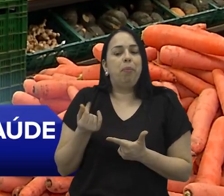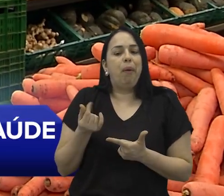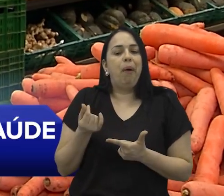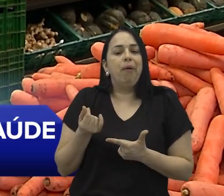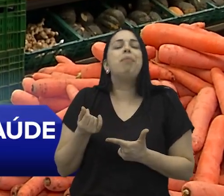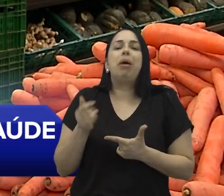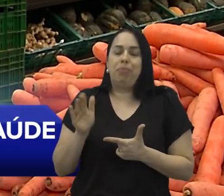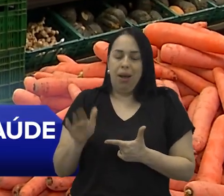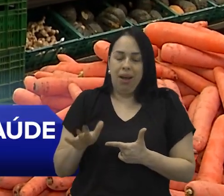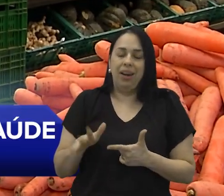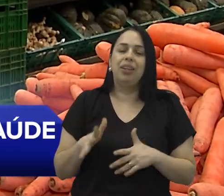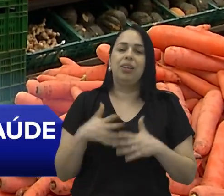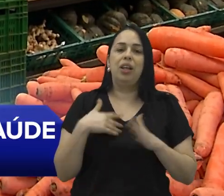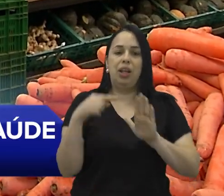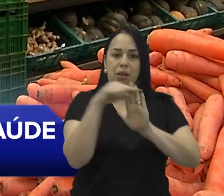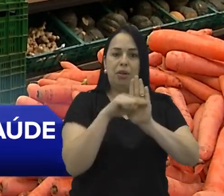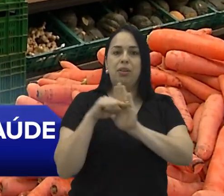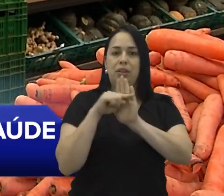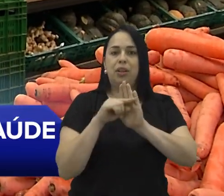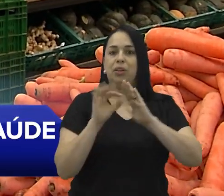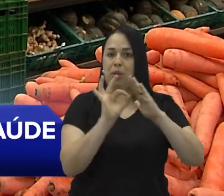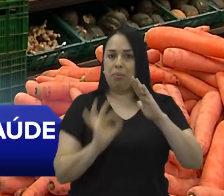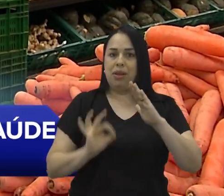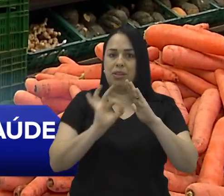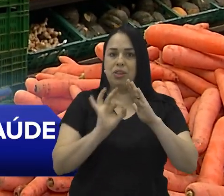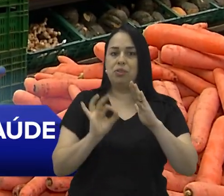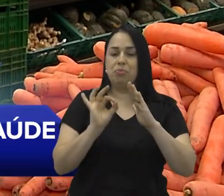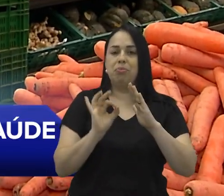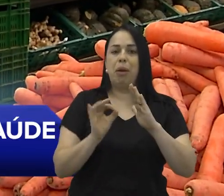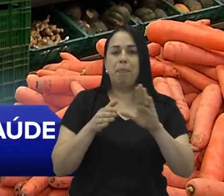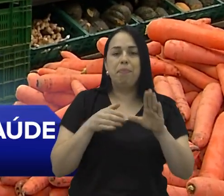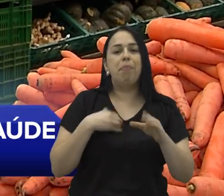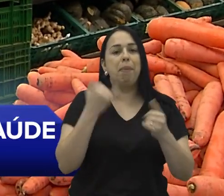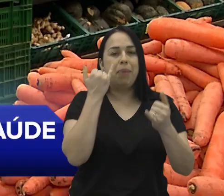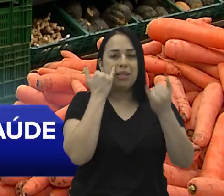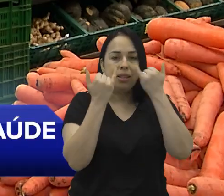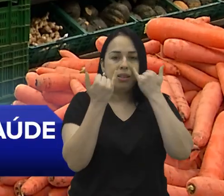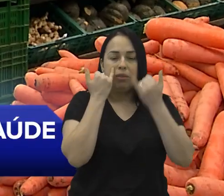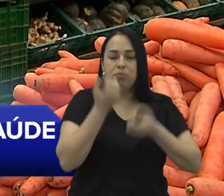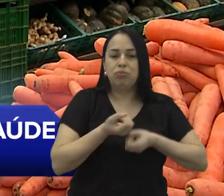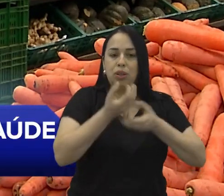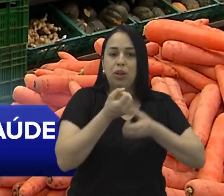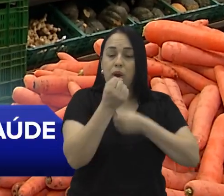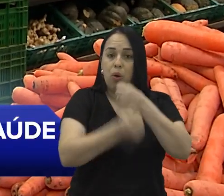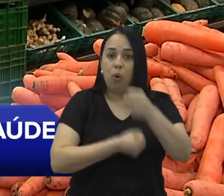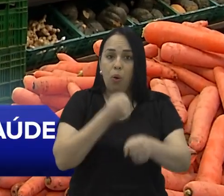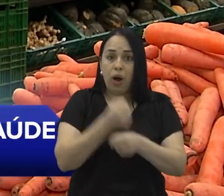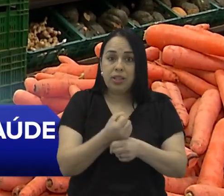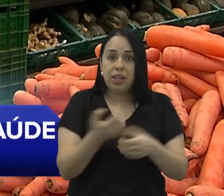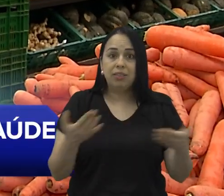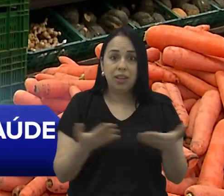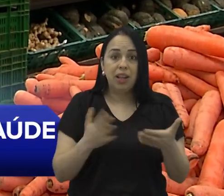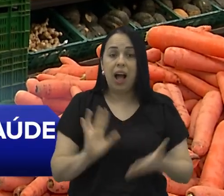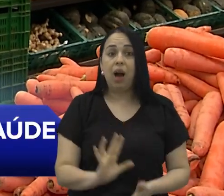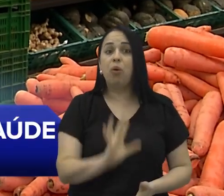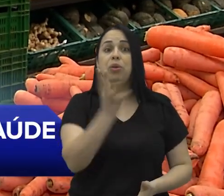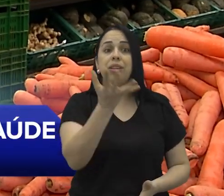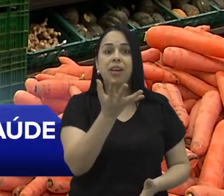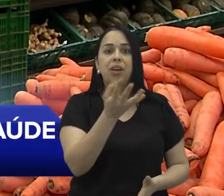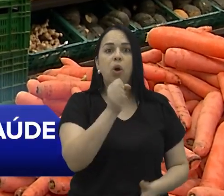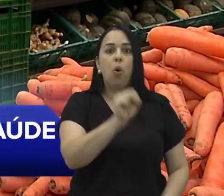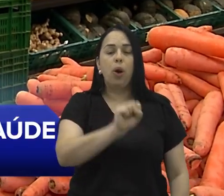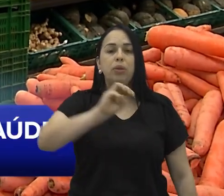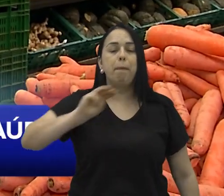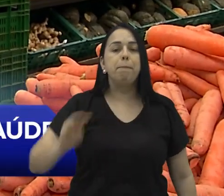ainda alivia o seu bolso. Olha só esse dado, segundo o IBGE, uma pesquisa divulgada nesse ano, a insegurança alimentar